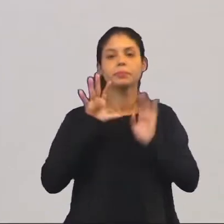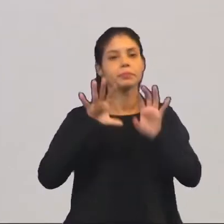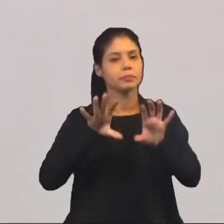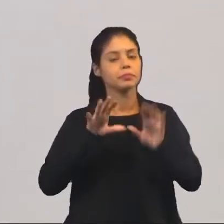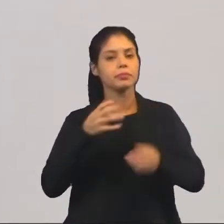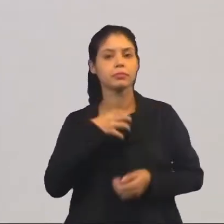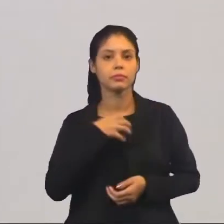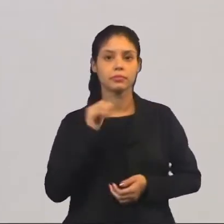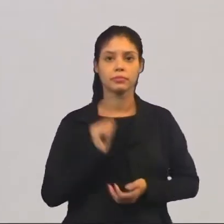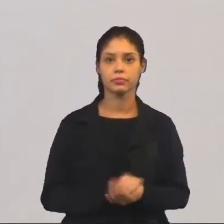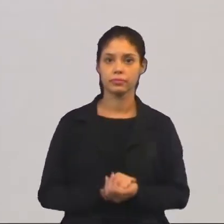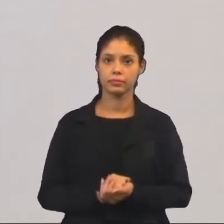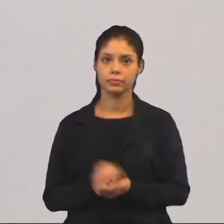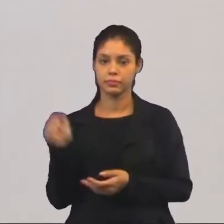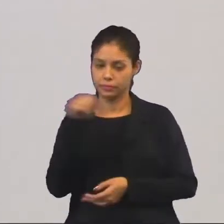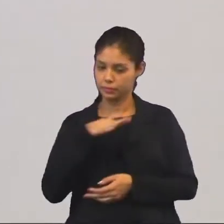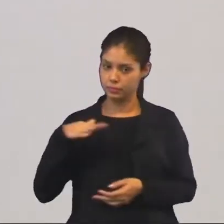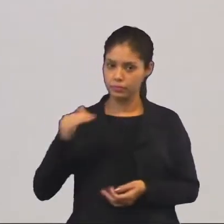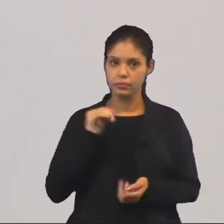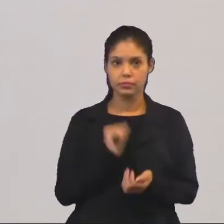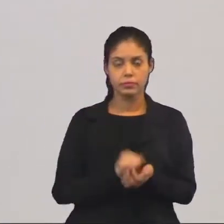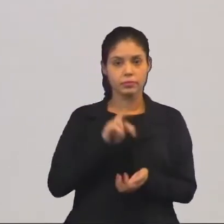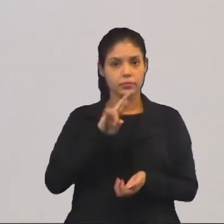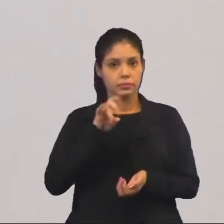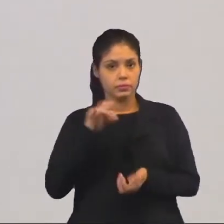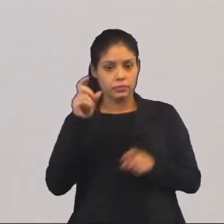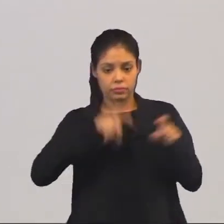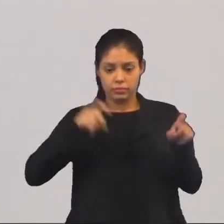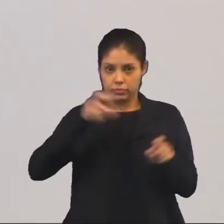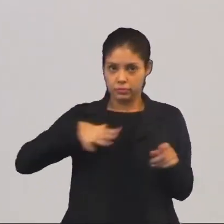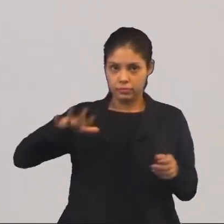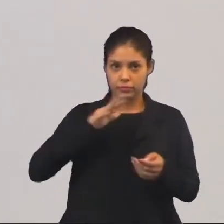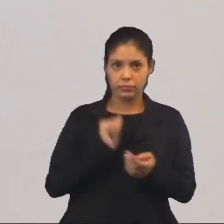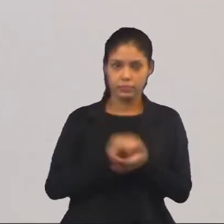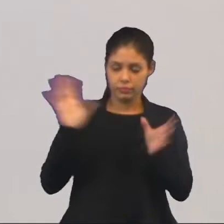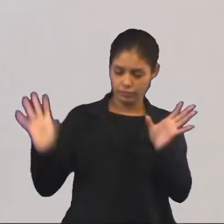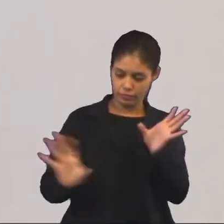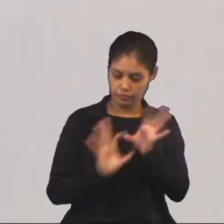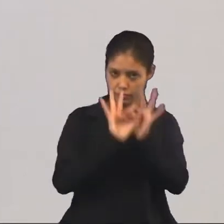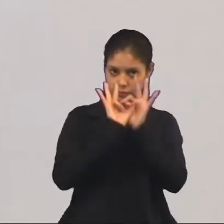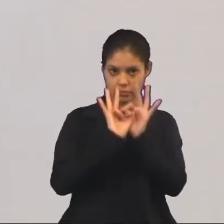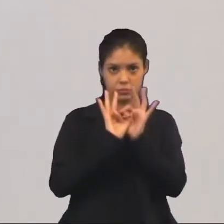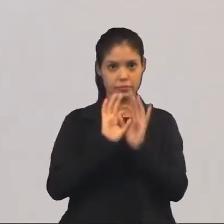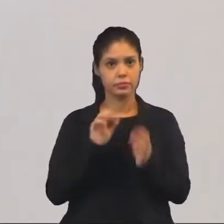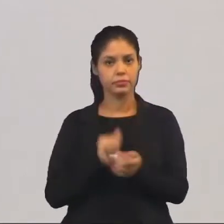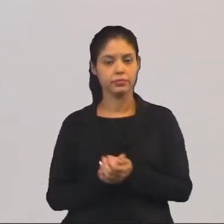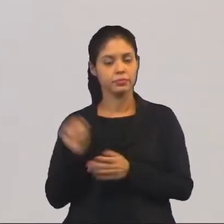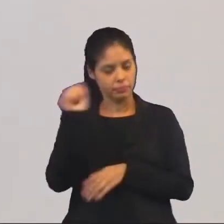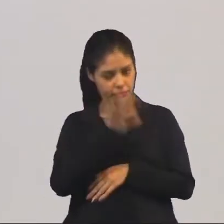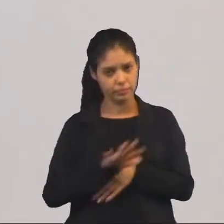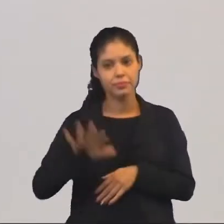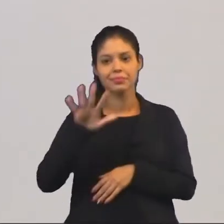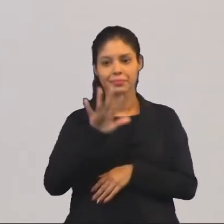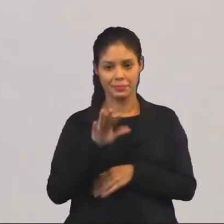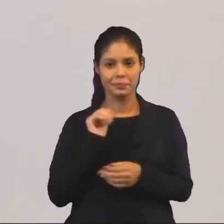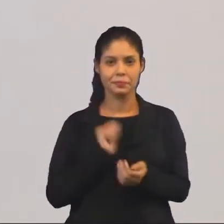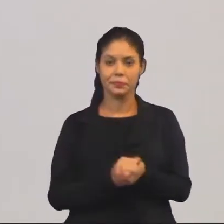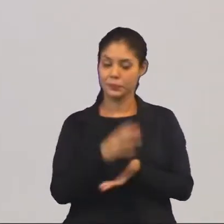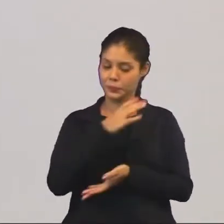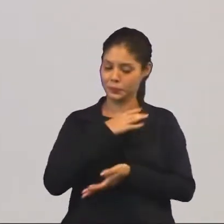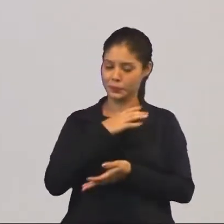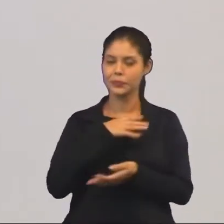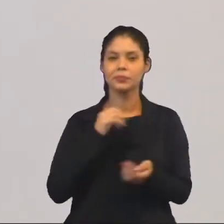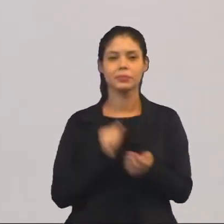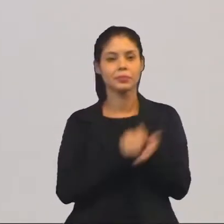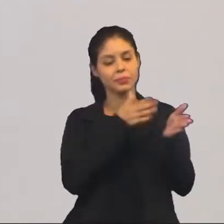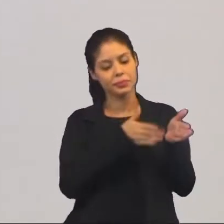em que a área rural começa a ficar integrada, de modo que a